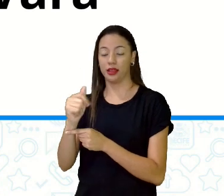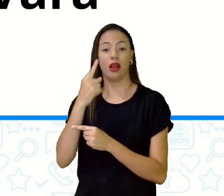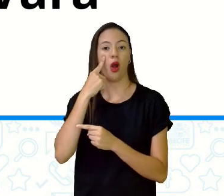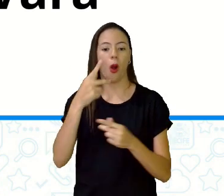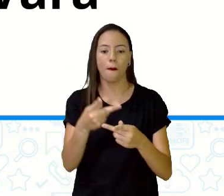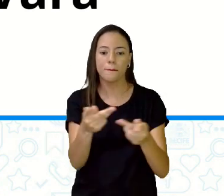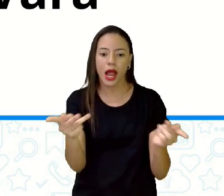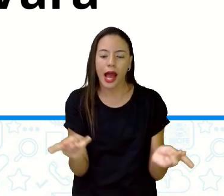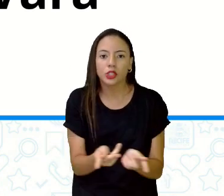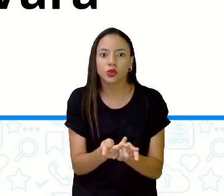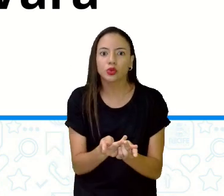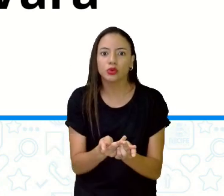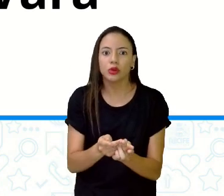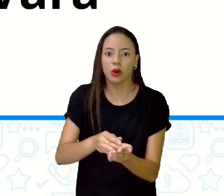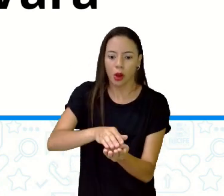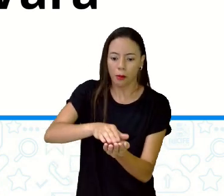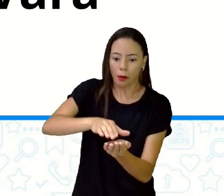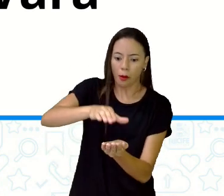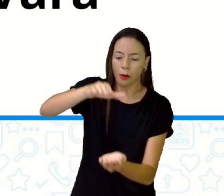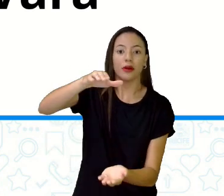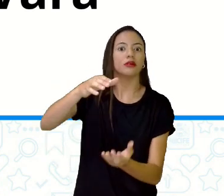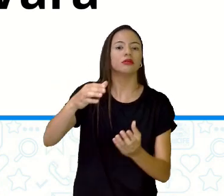juntos, essa daí eu quero ver quem vai acertar.